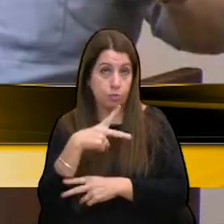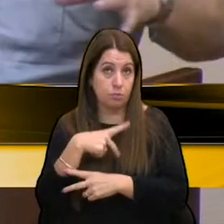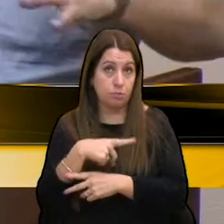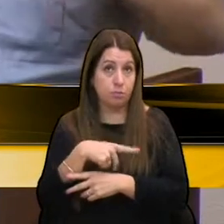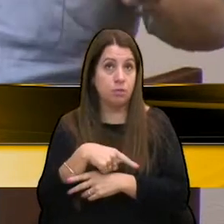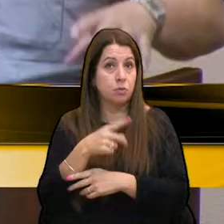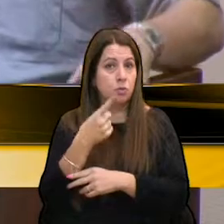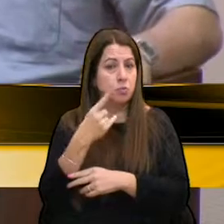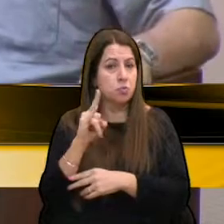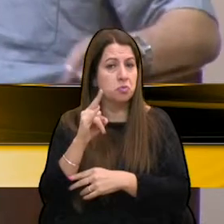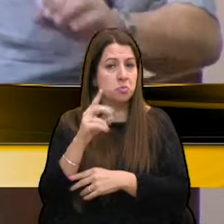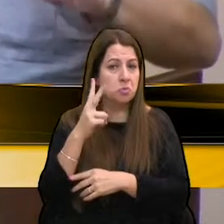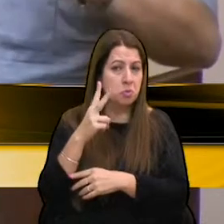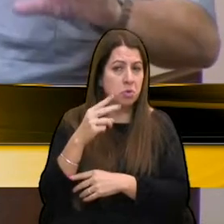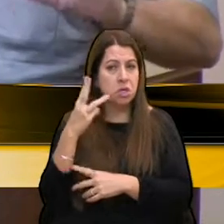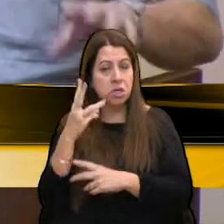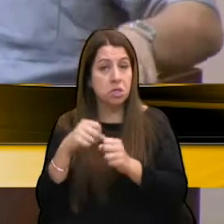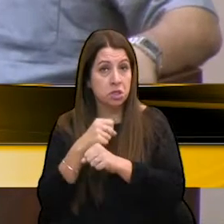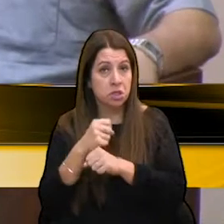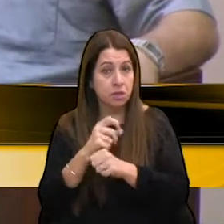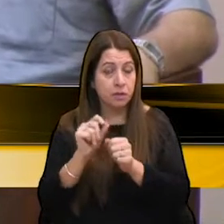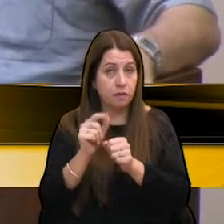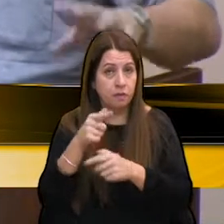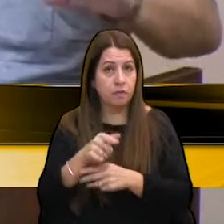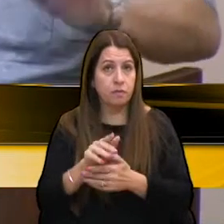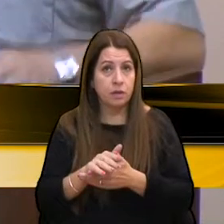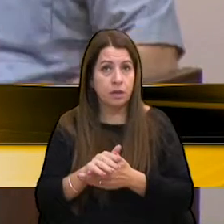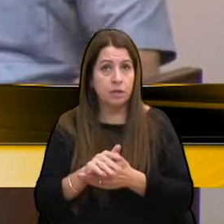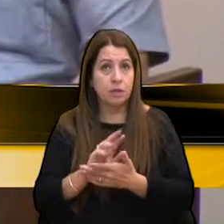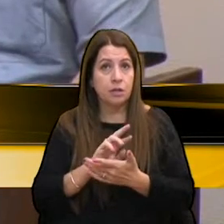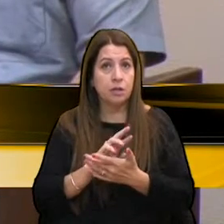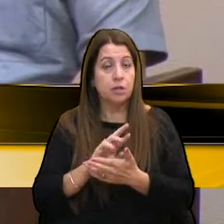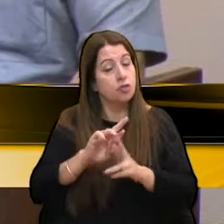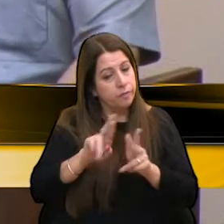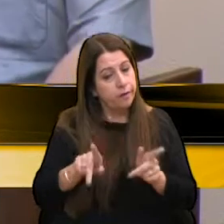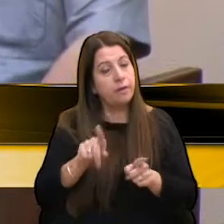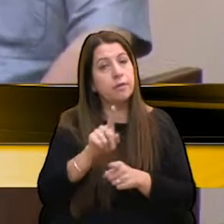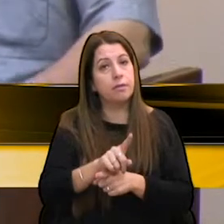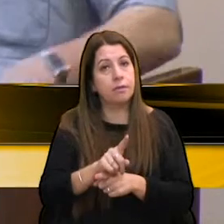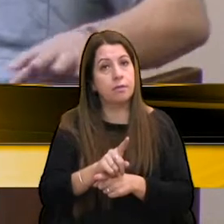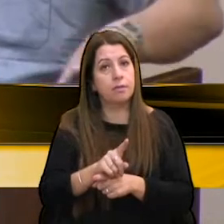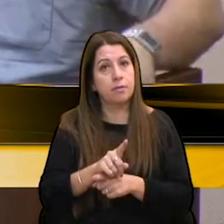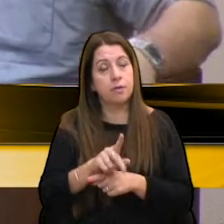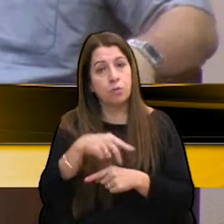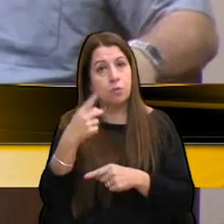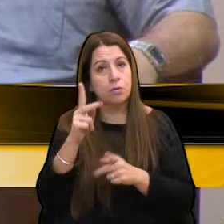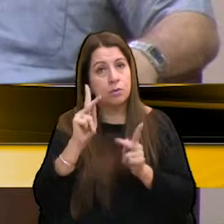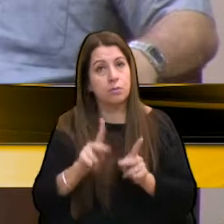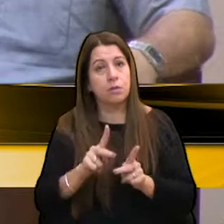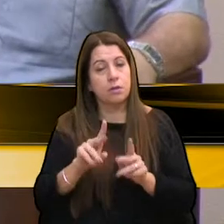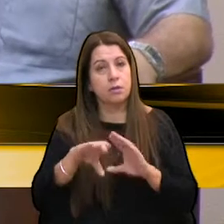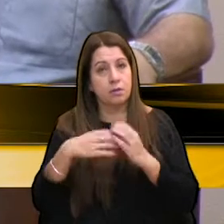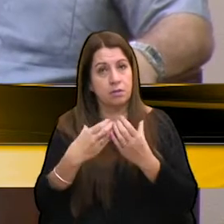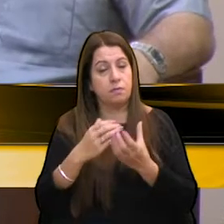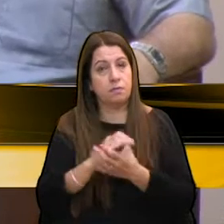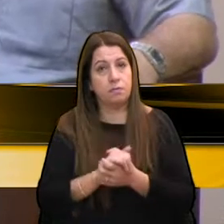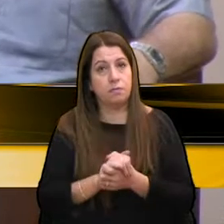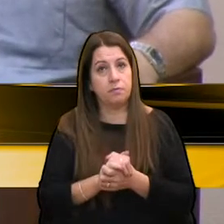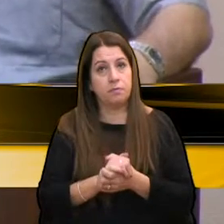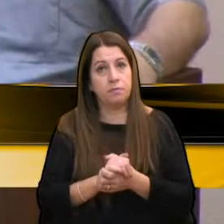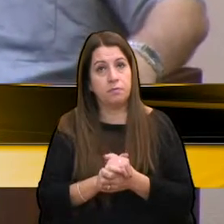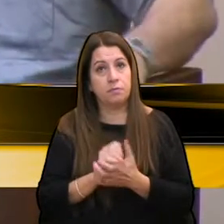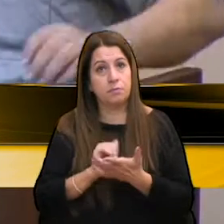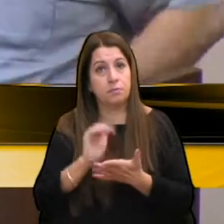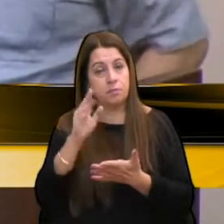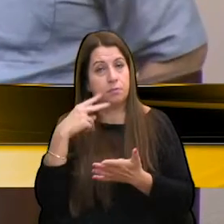historicamente desses últimos 2, 3 anos, está sendo feito uma certa diferenciação com as outras pessoas da comunidade. Sua